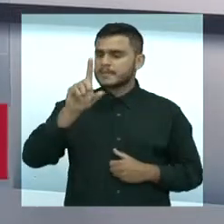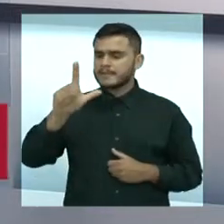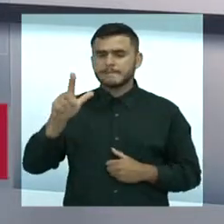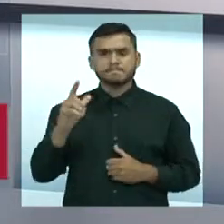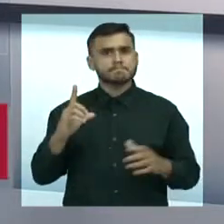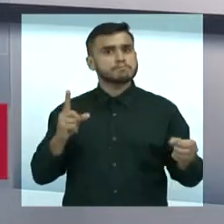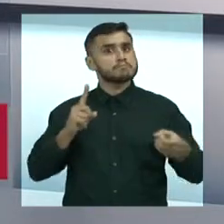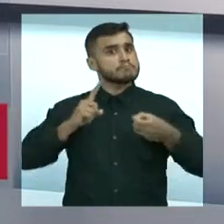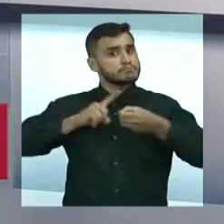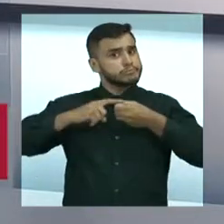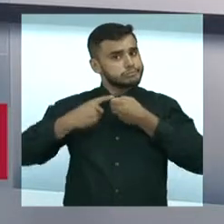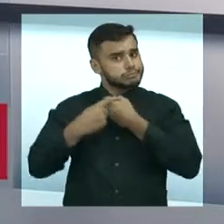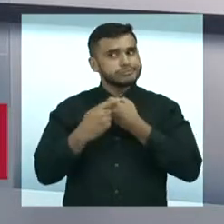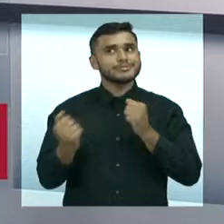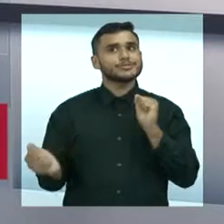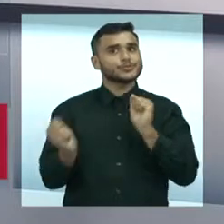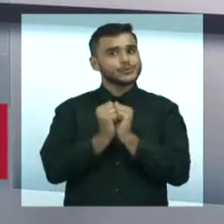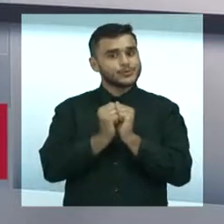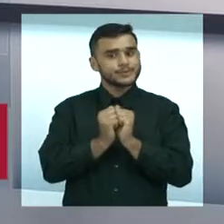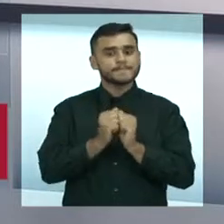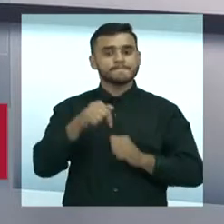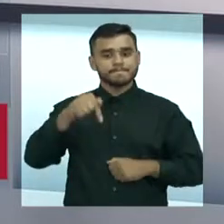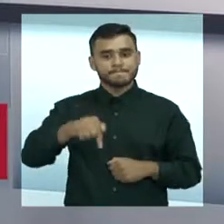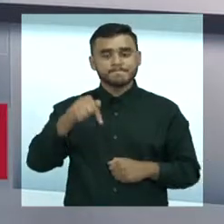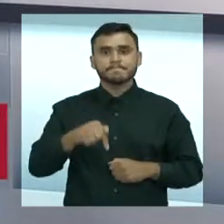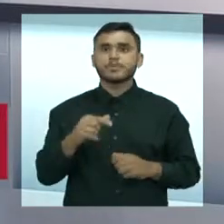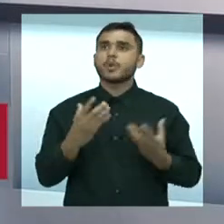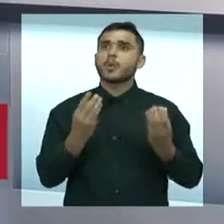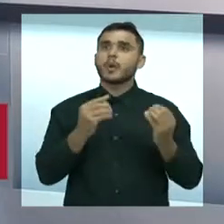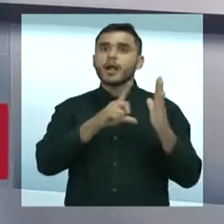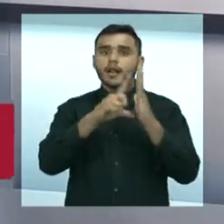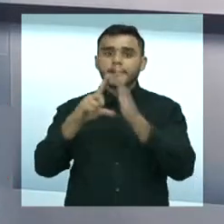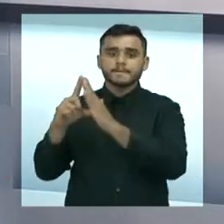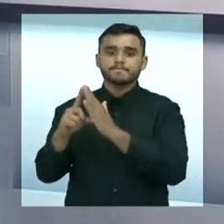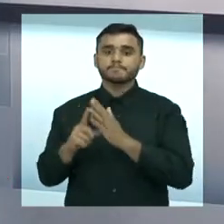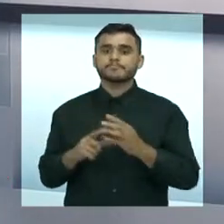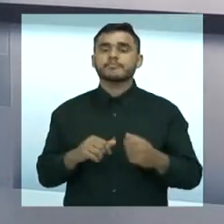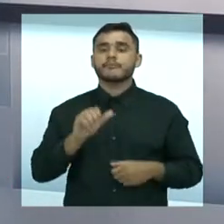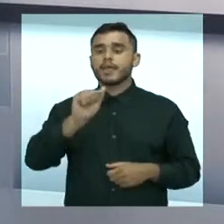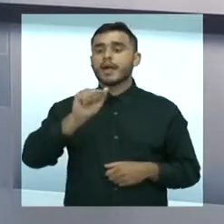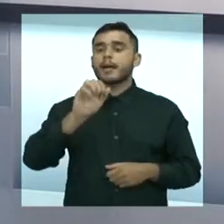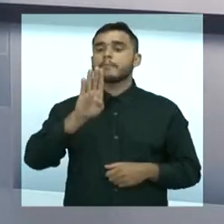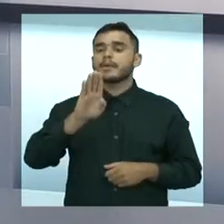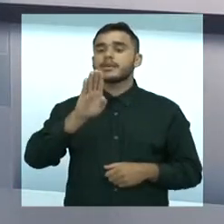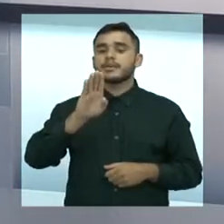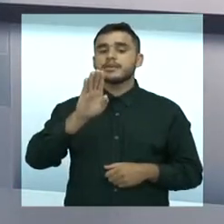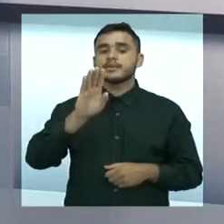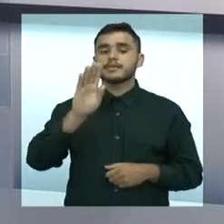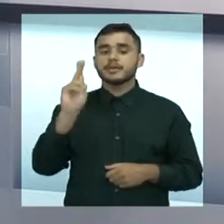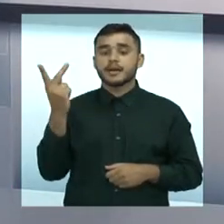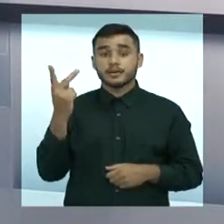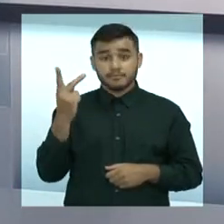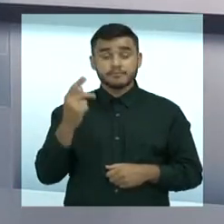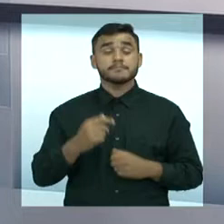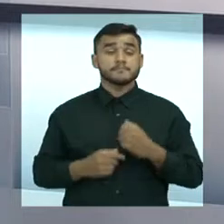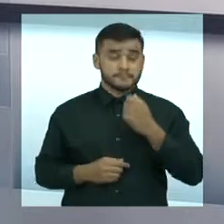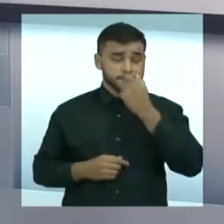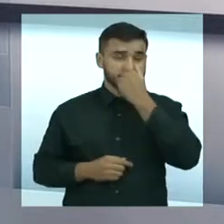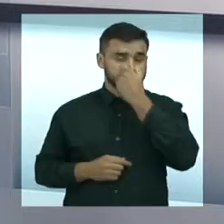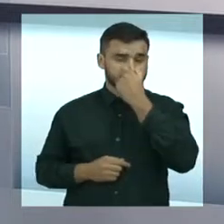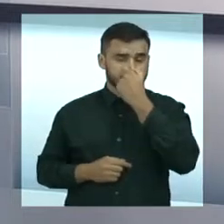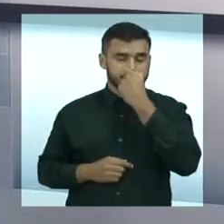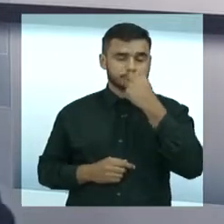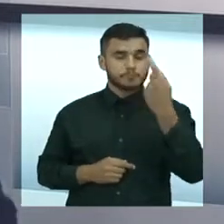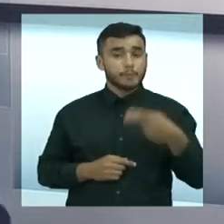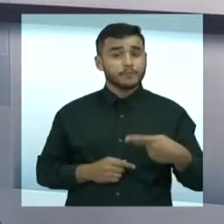órgão importante do comércio aqui em Fortaleza, no estado do Ceará, a ABIH, que é a Associação Brasileira da Indústria de Hotéis